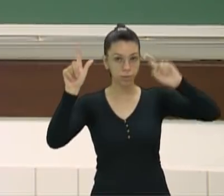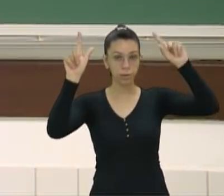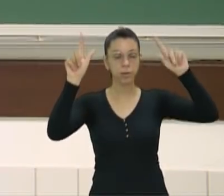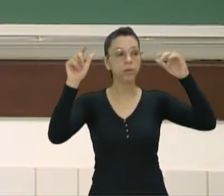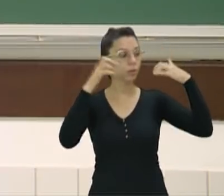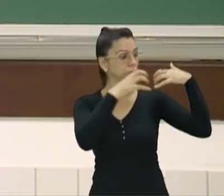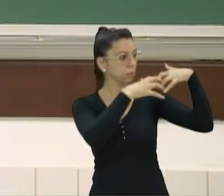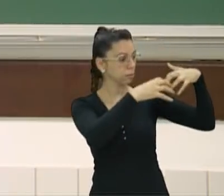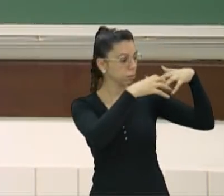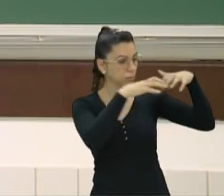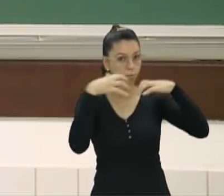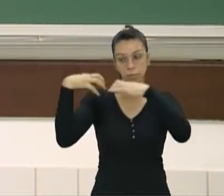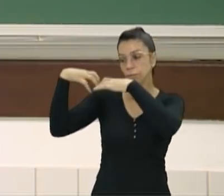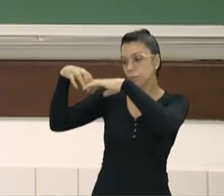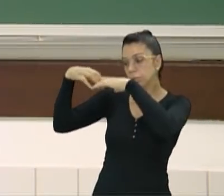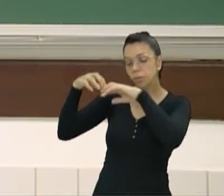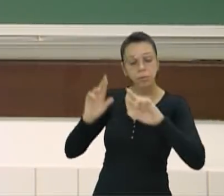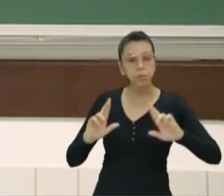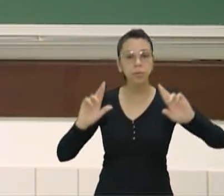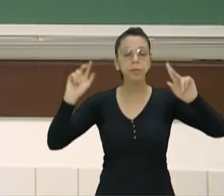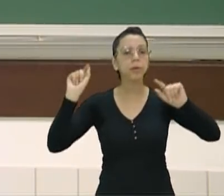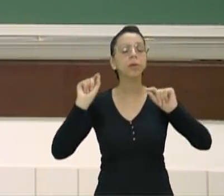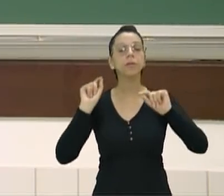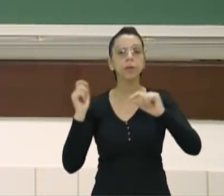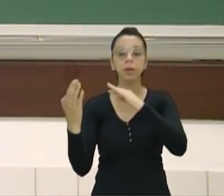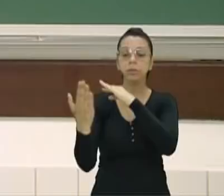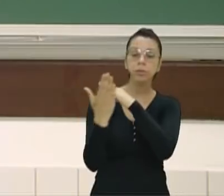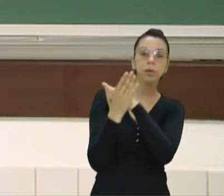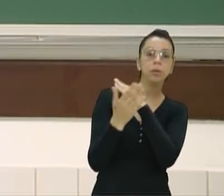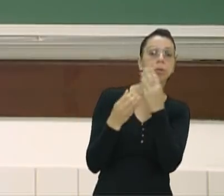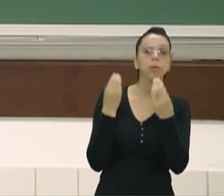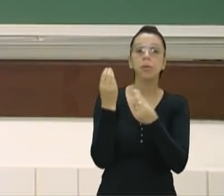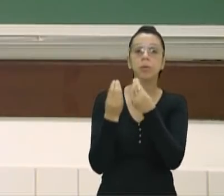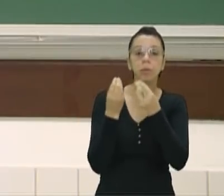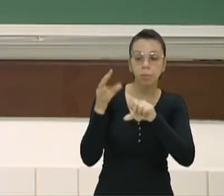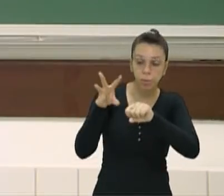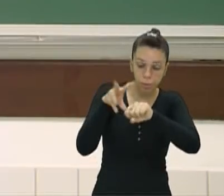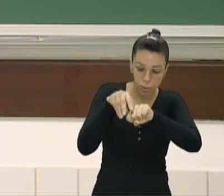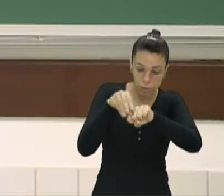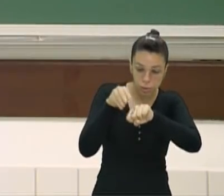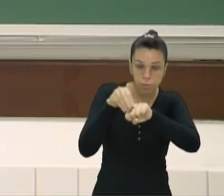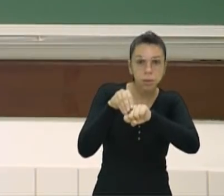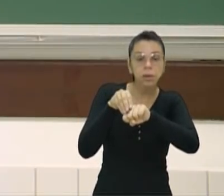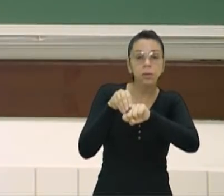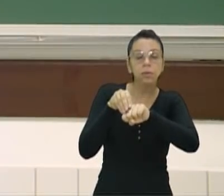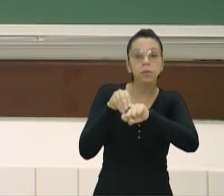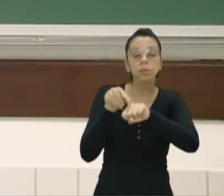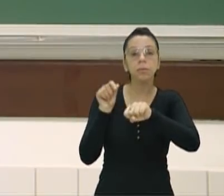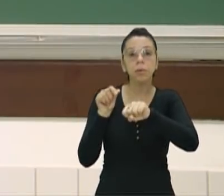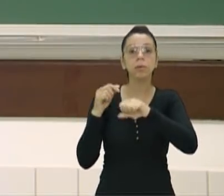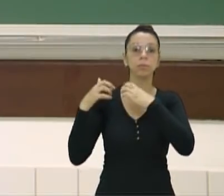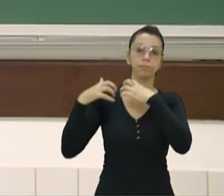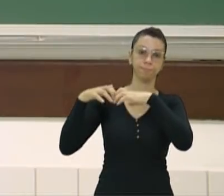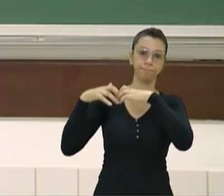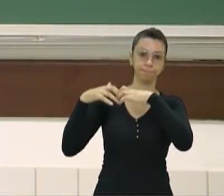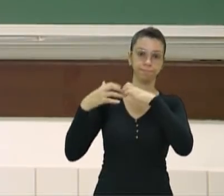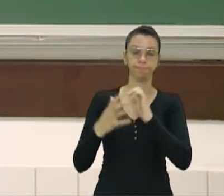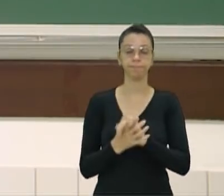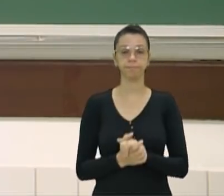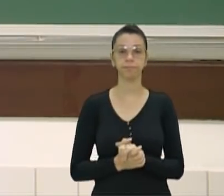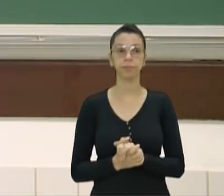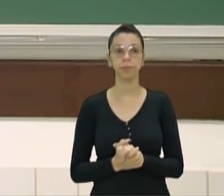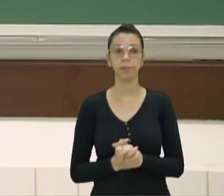entre os filósofos, e que vai nos ajudar a pensar sobre o conhecimento. E agora nós vamos ver, então,